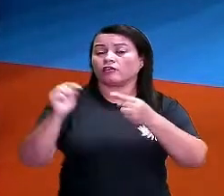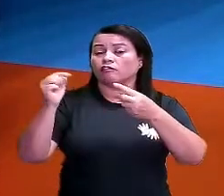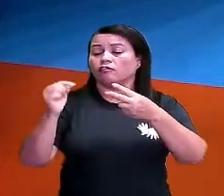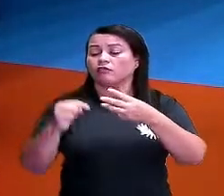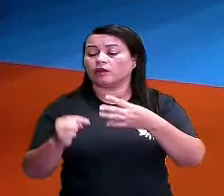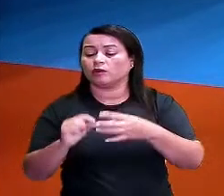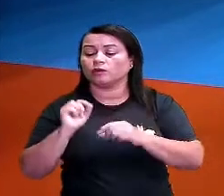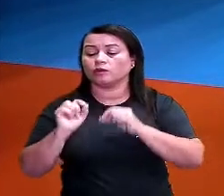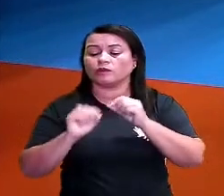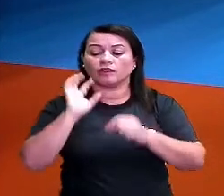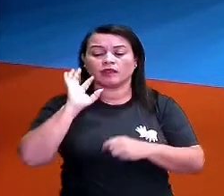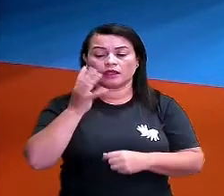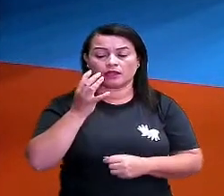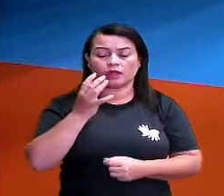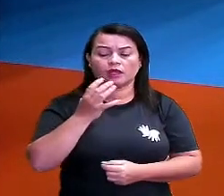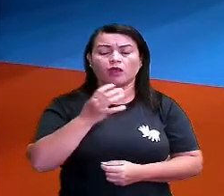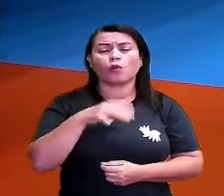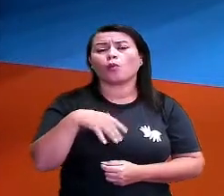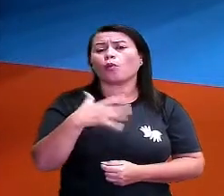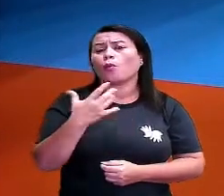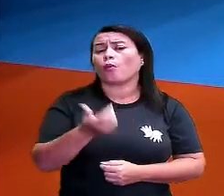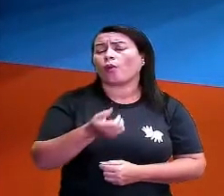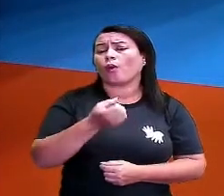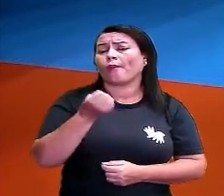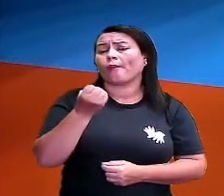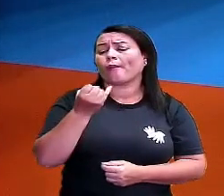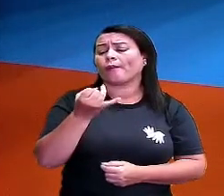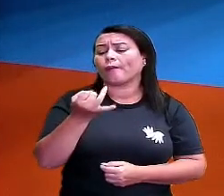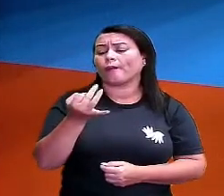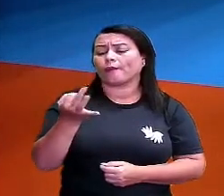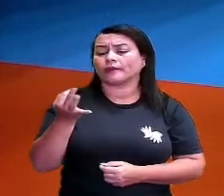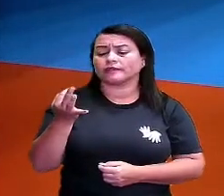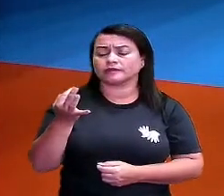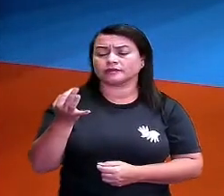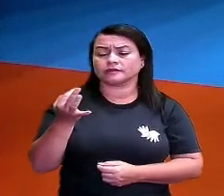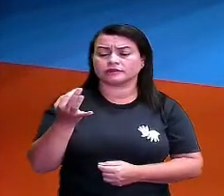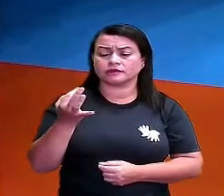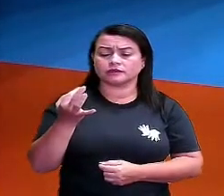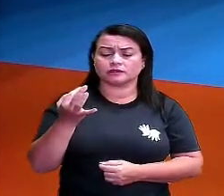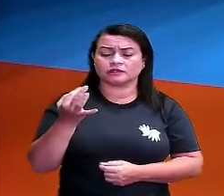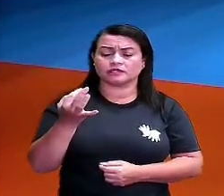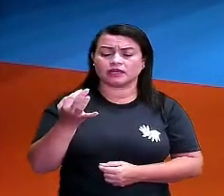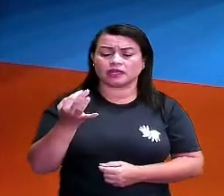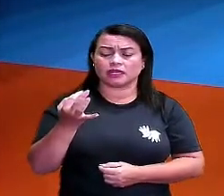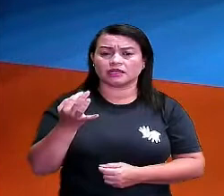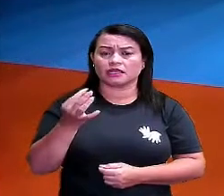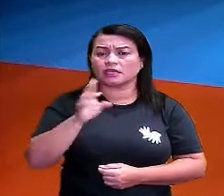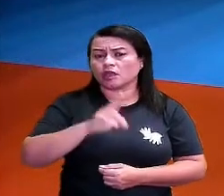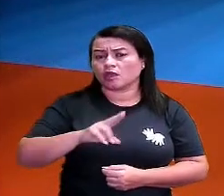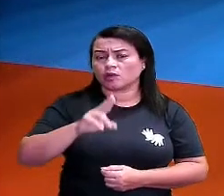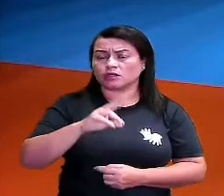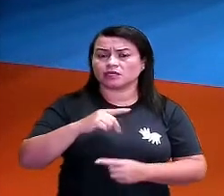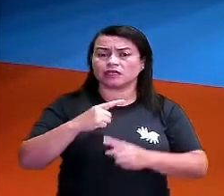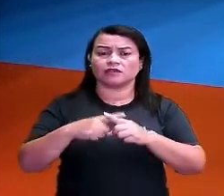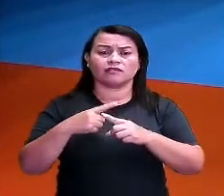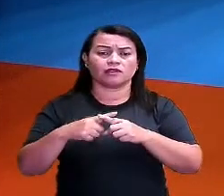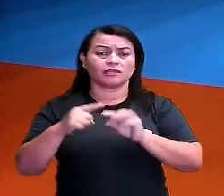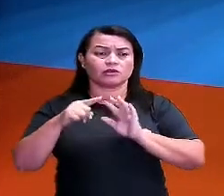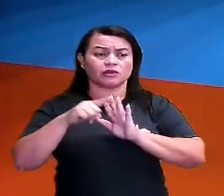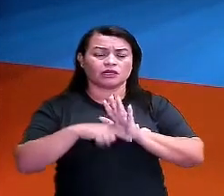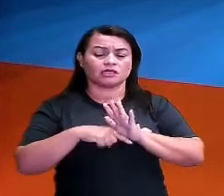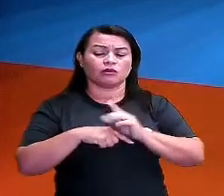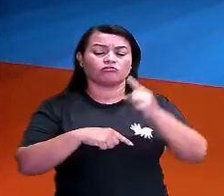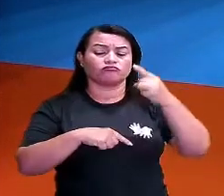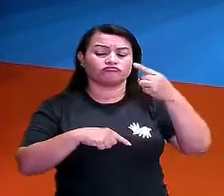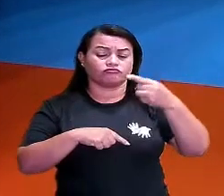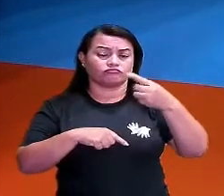fazer? Qual foi a quantidade de vezes que eu utilizei o número 6 aí na subtração?